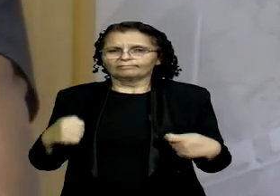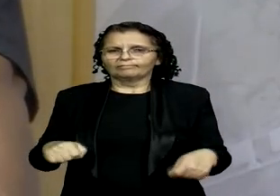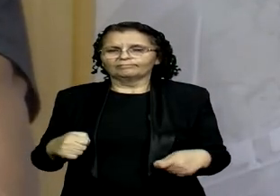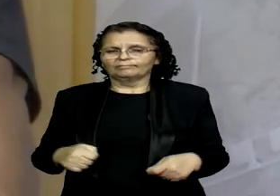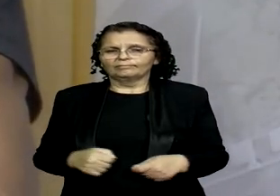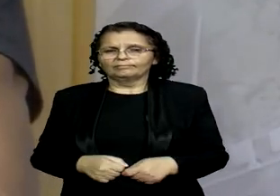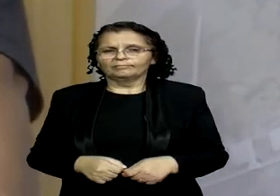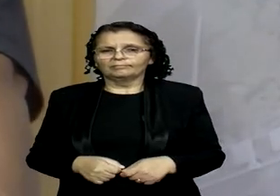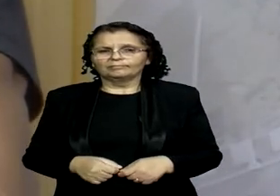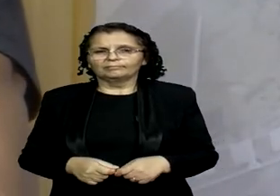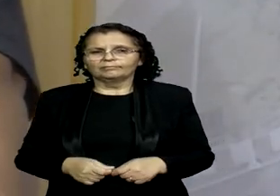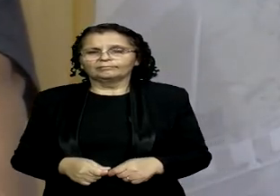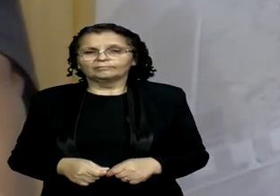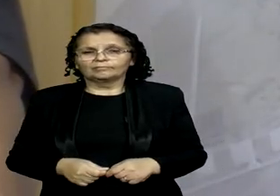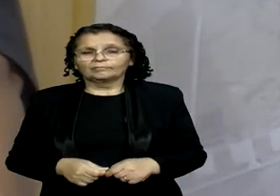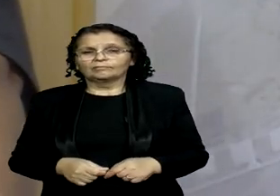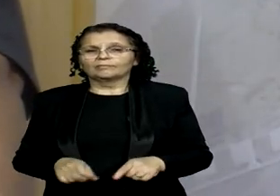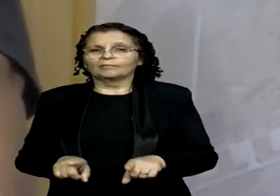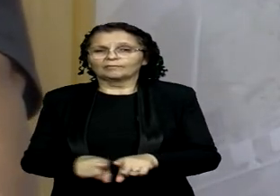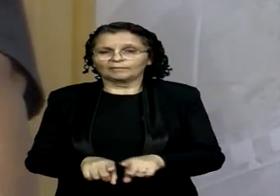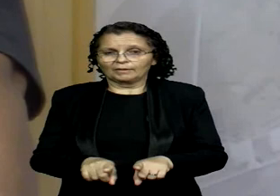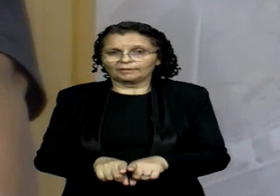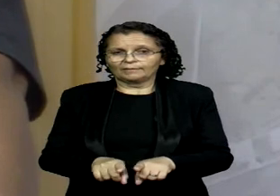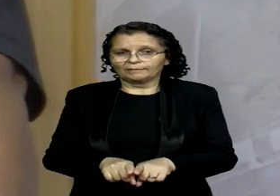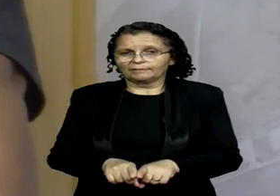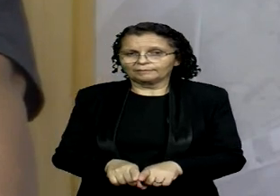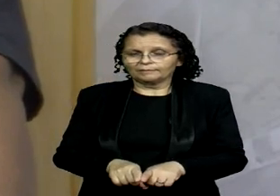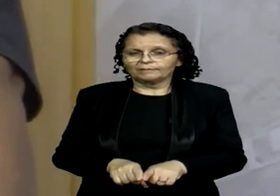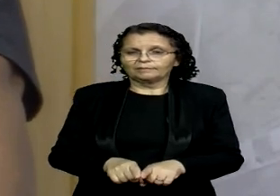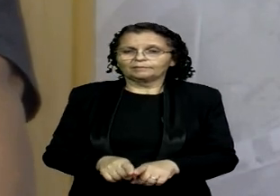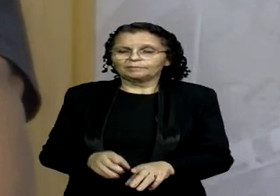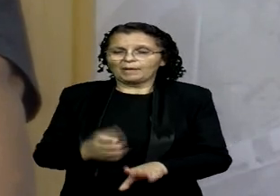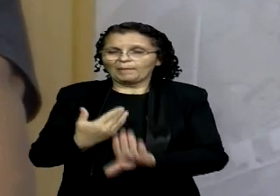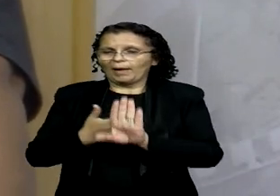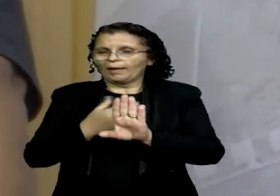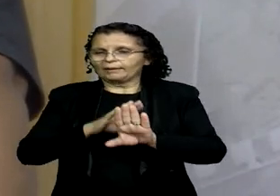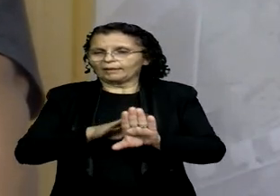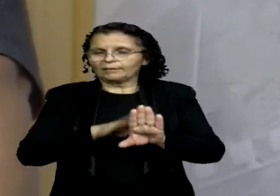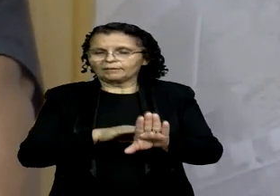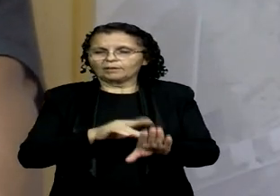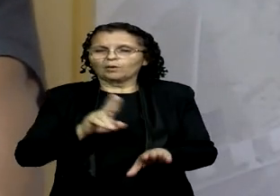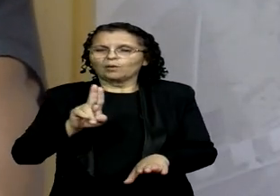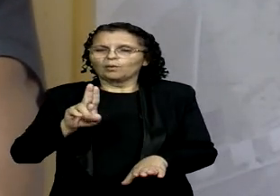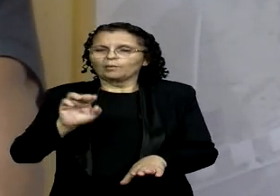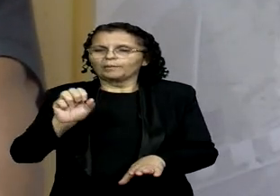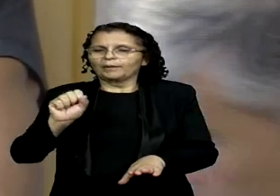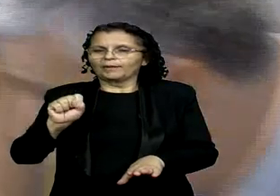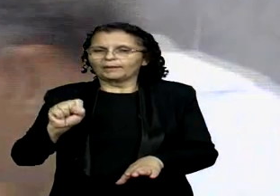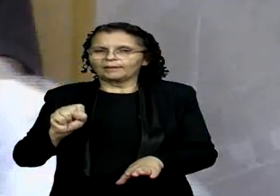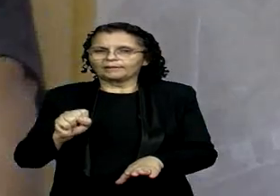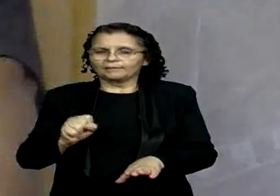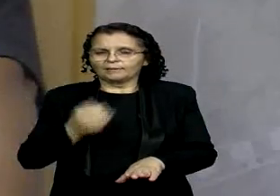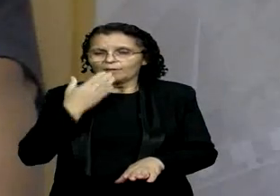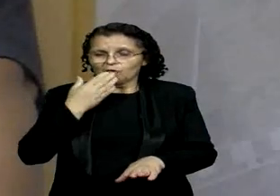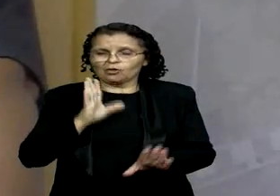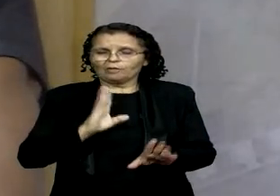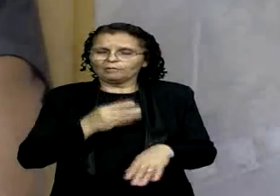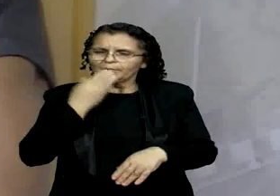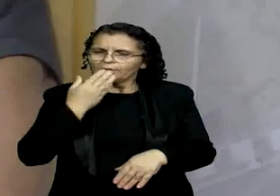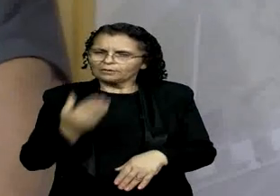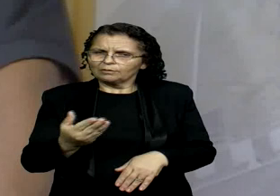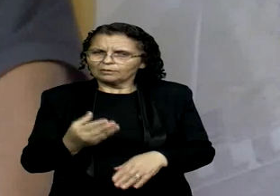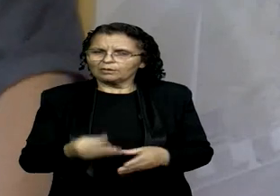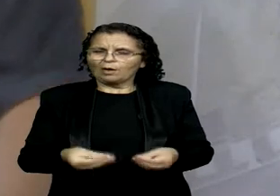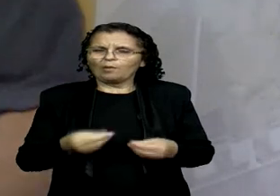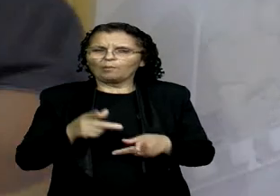necessário. Como também indiquei, atrás da UBS, Padre Guarino Ricciotti, tem os documentos,